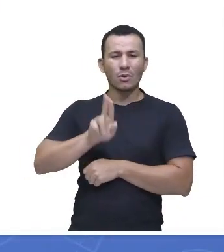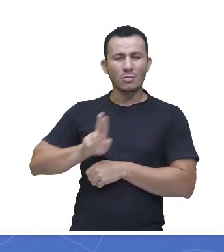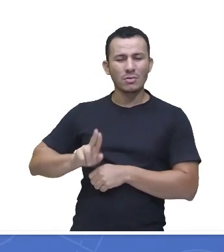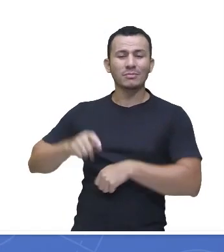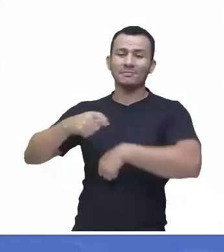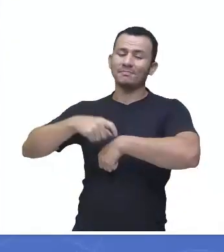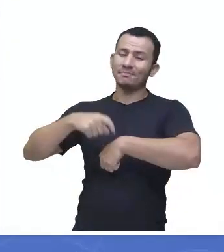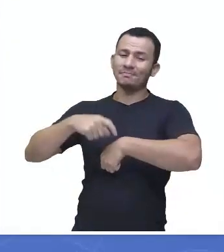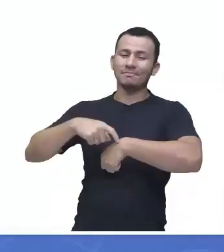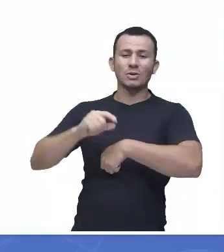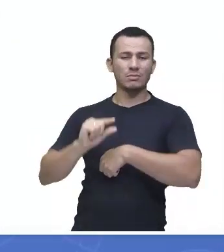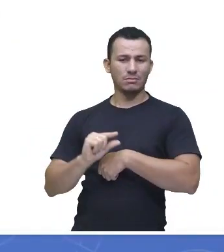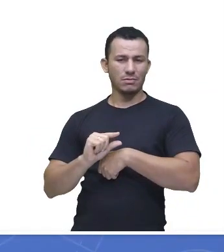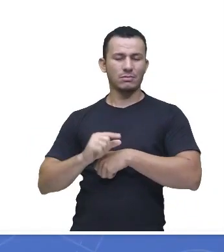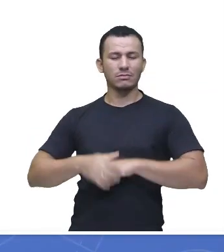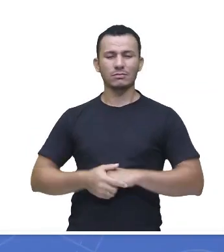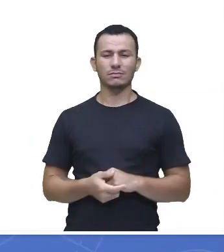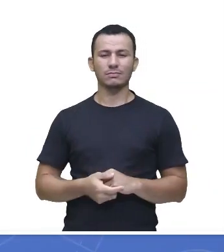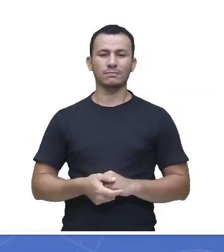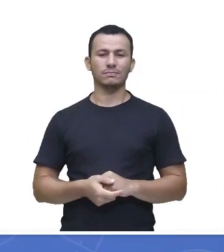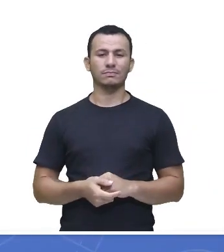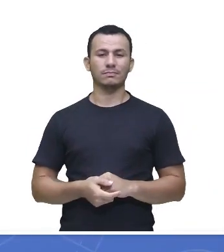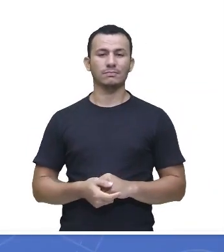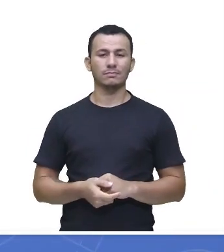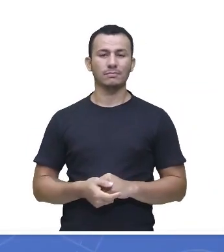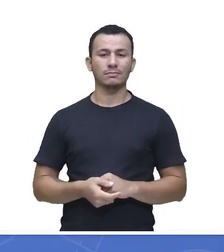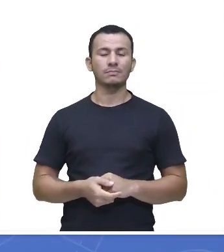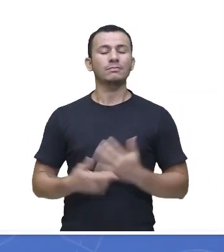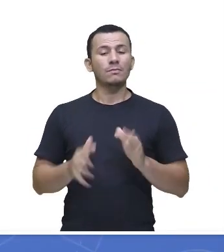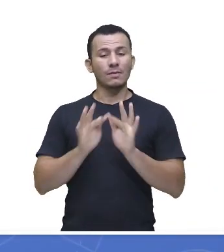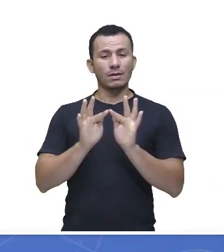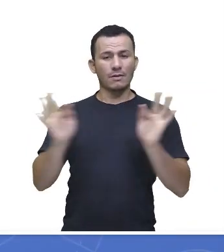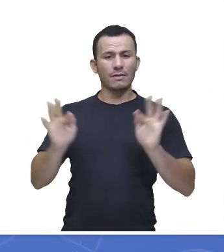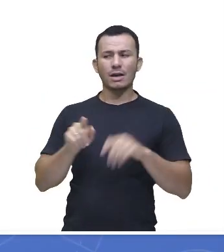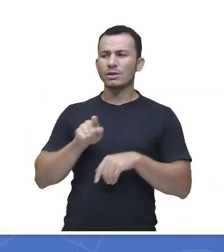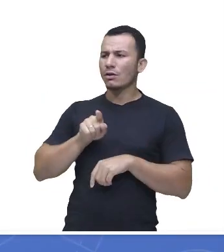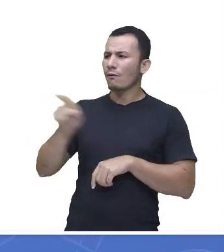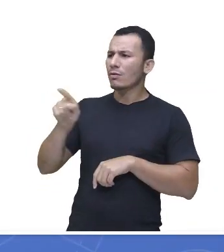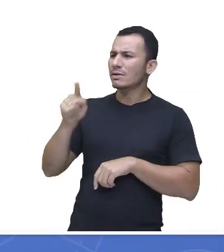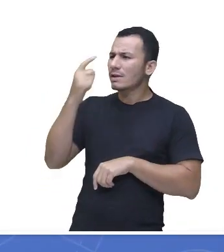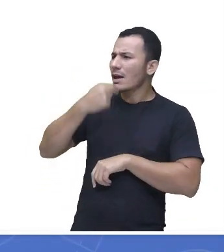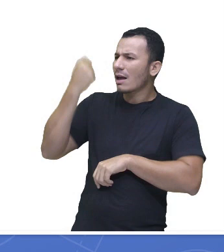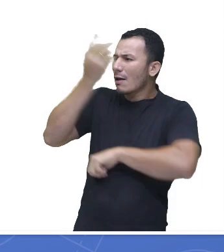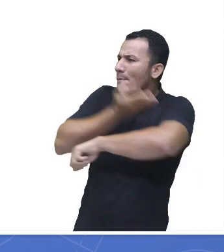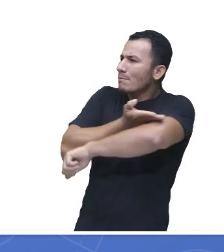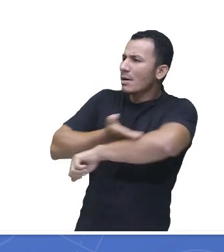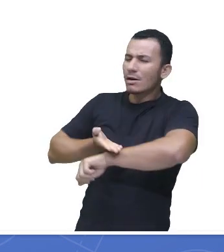Porque nós temos que comentar aqui. Então, na expressão, você está branco,